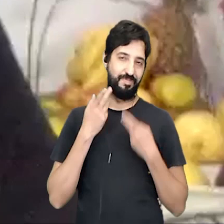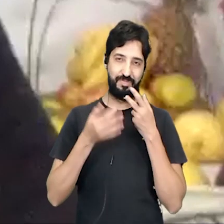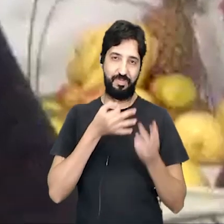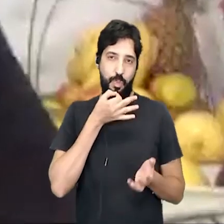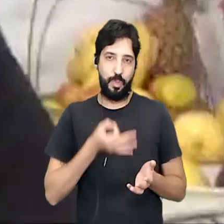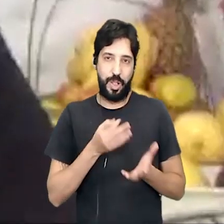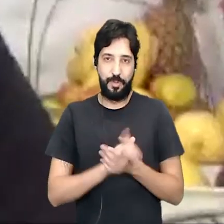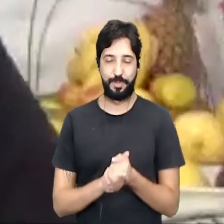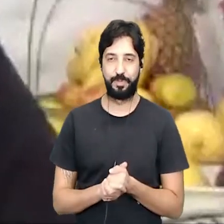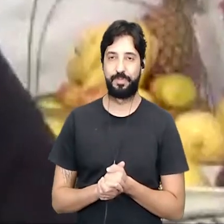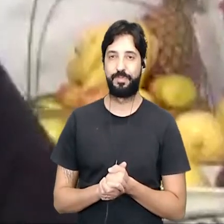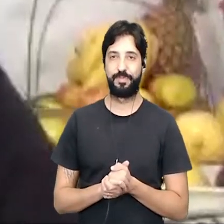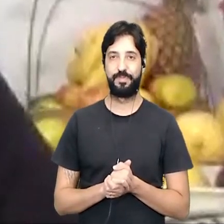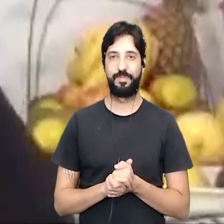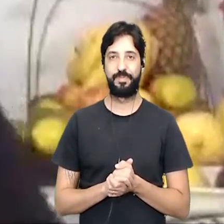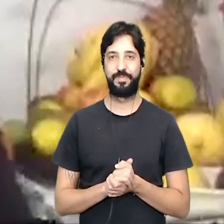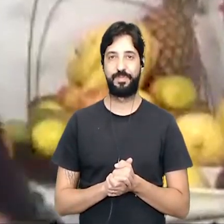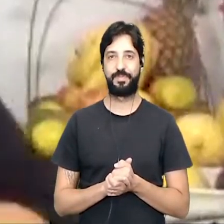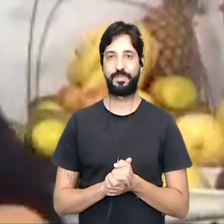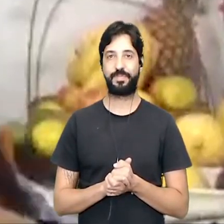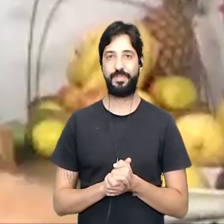Então, acho que é isso da minha parte.